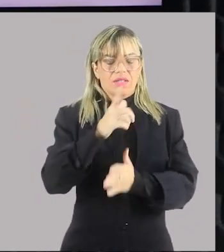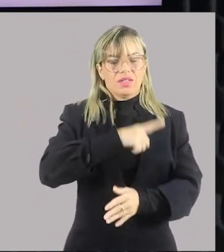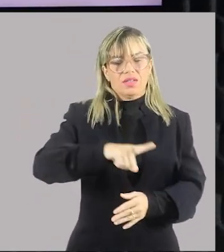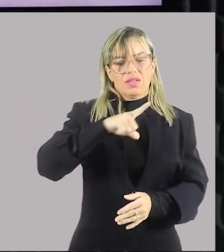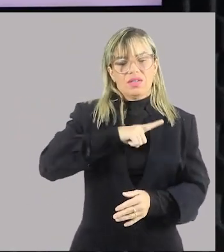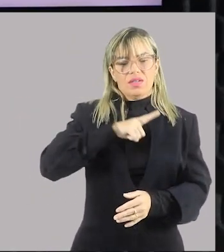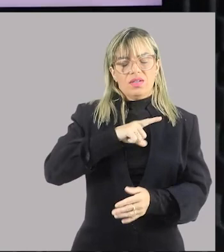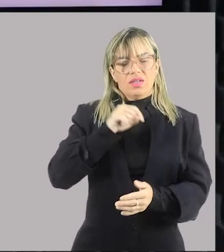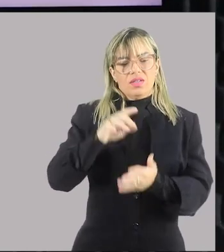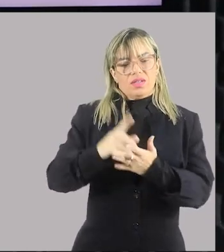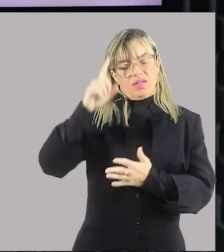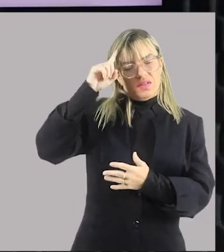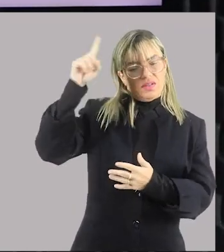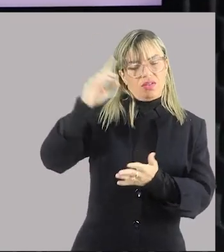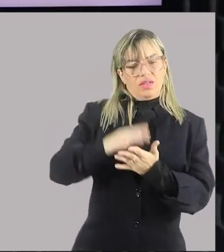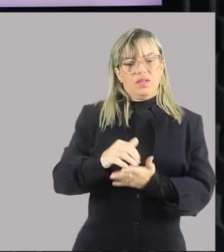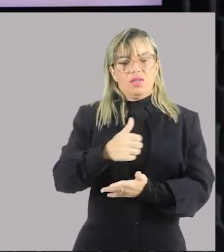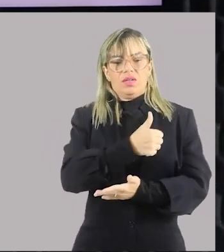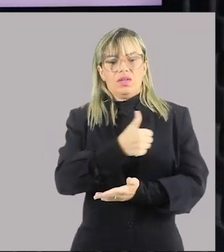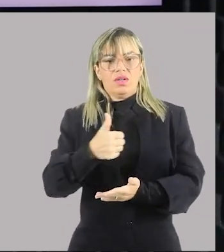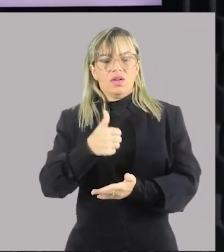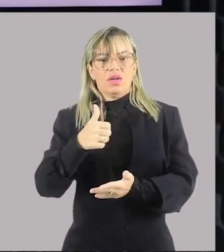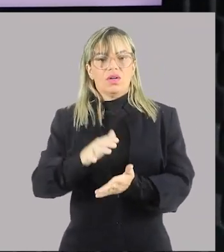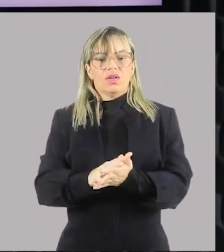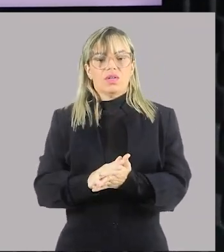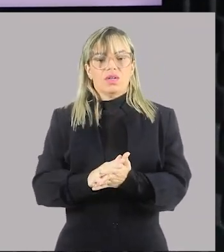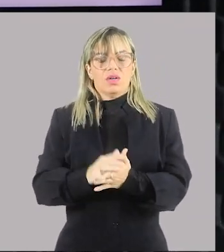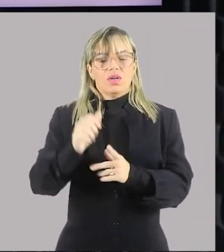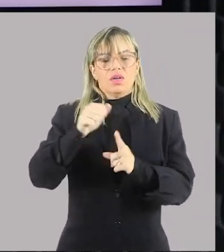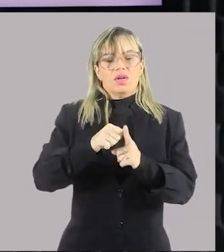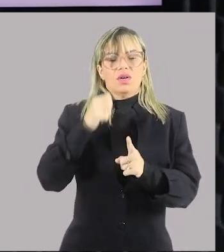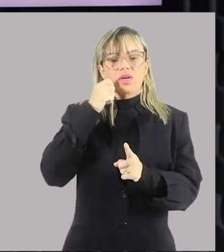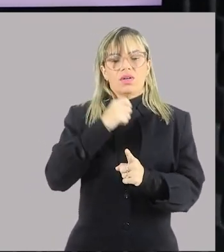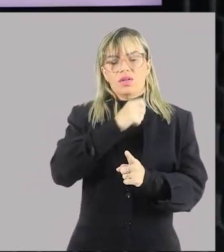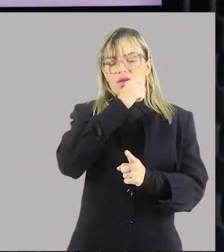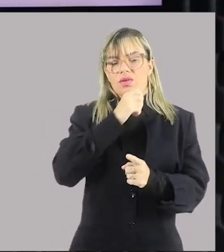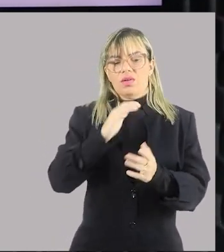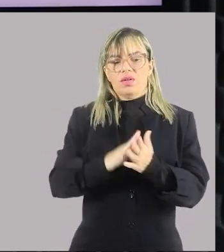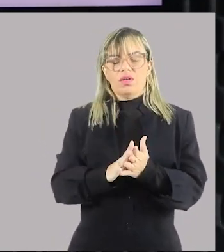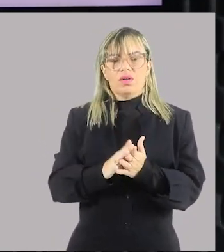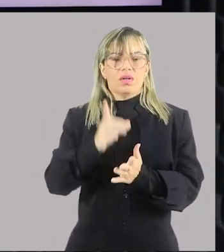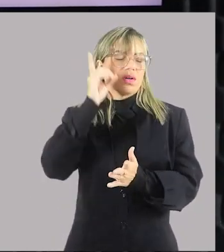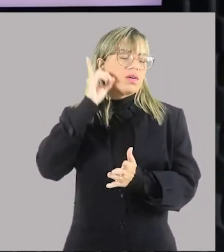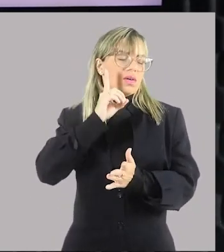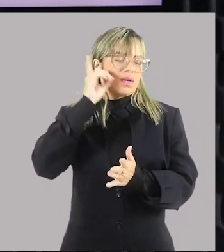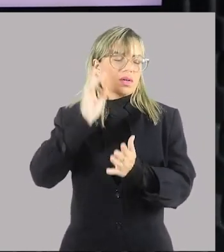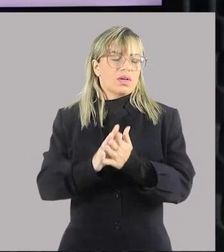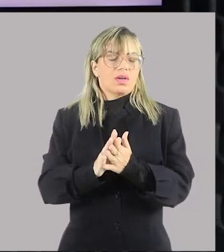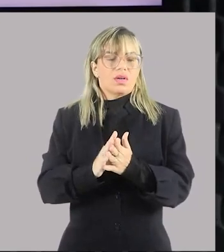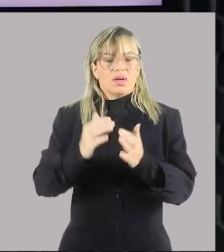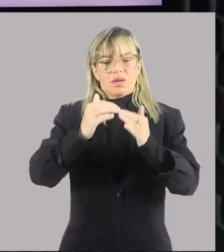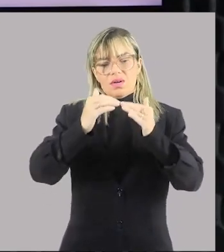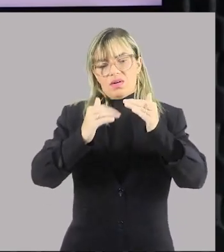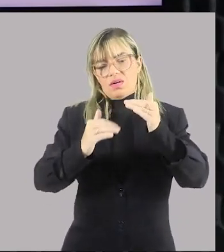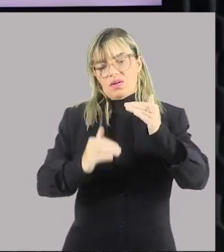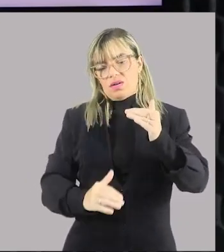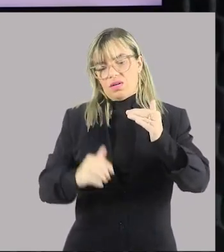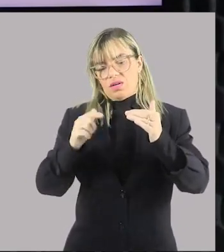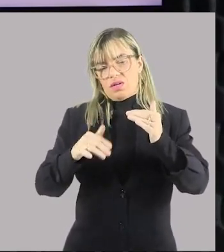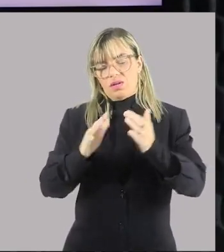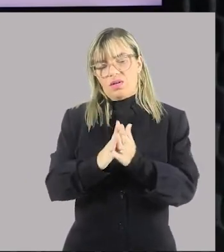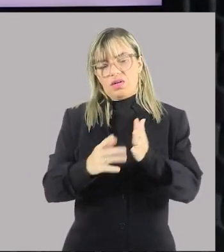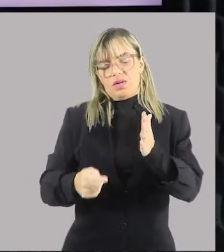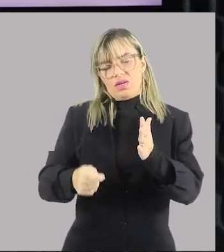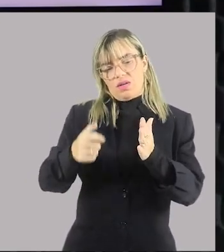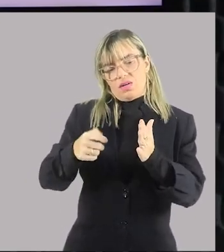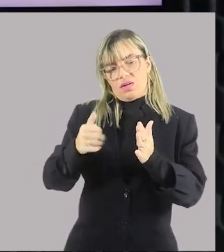vez na história da economia dos Estados Unidos, a desvalorização da moeda americana.